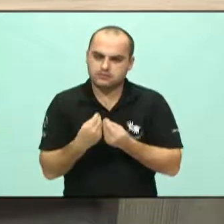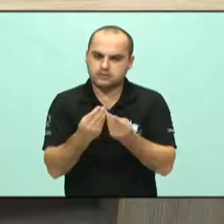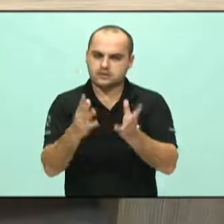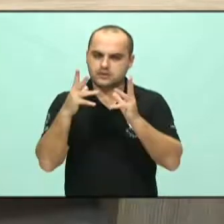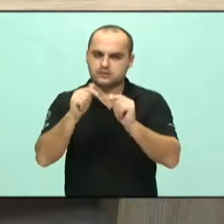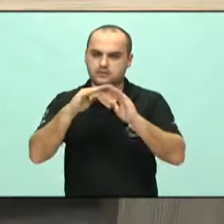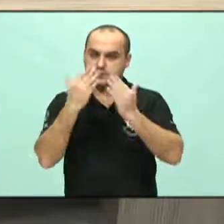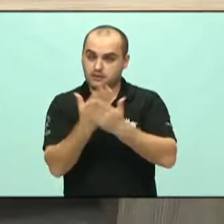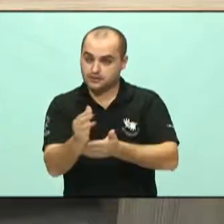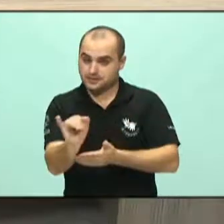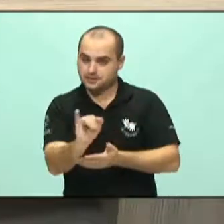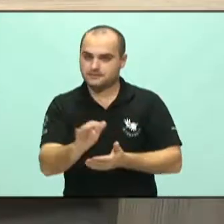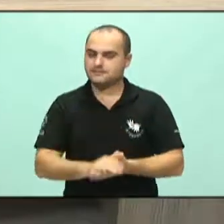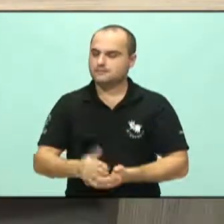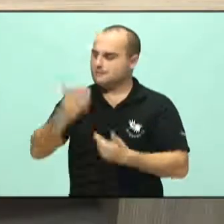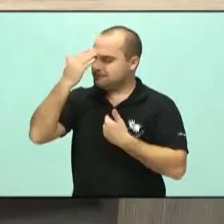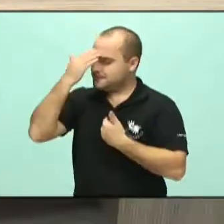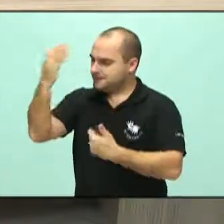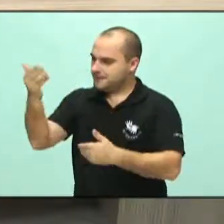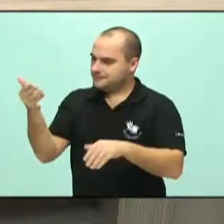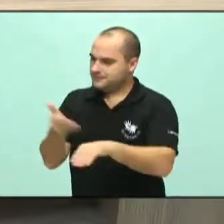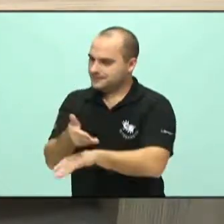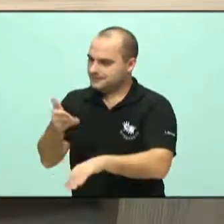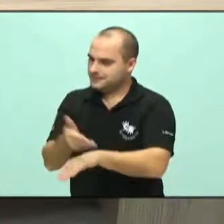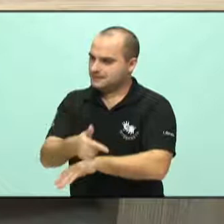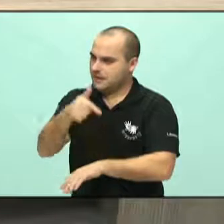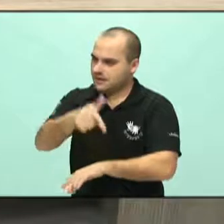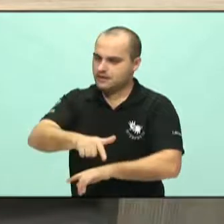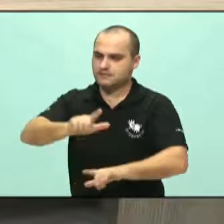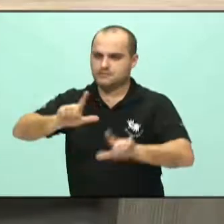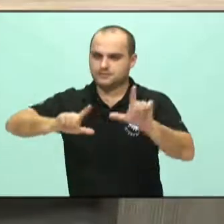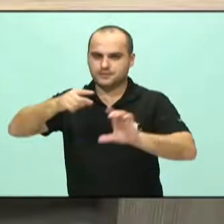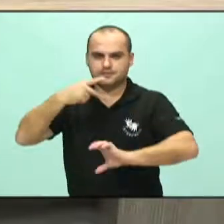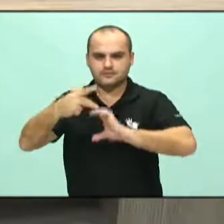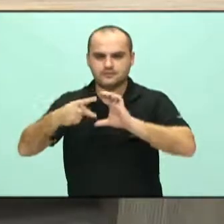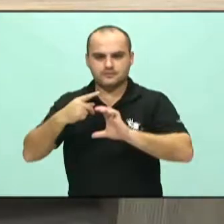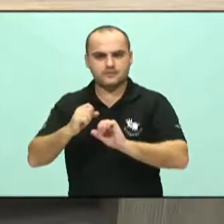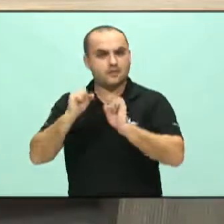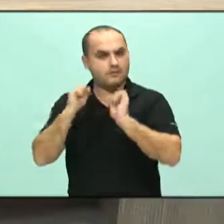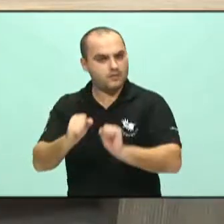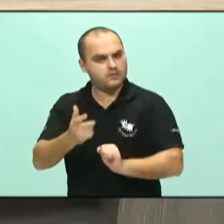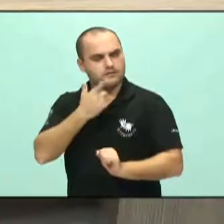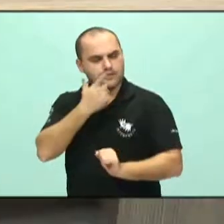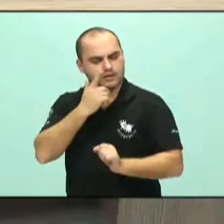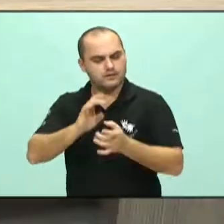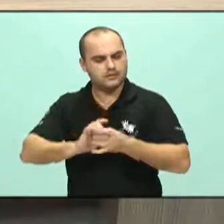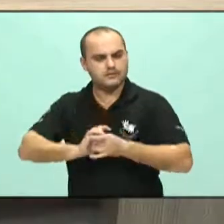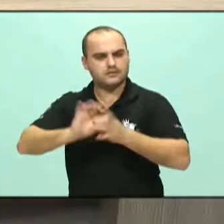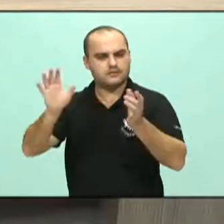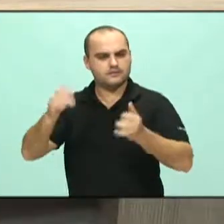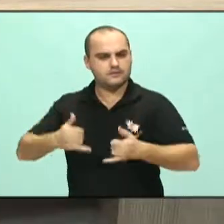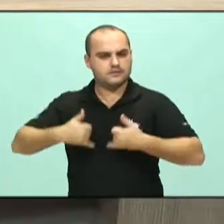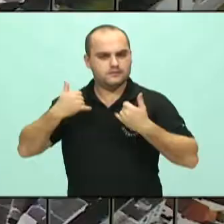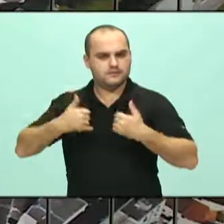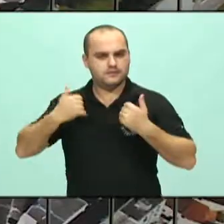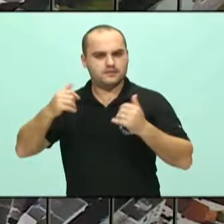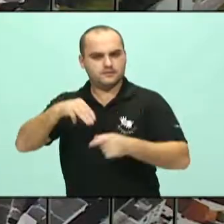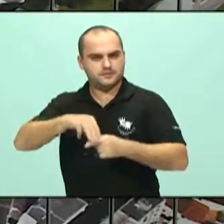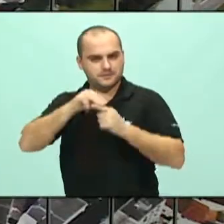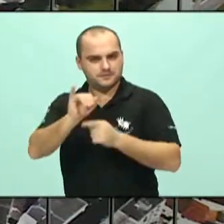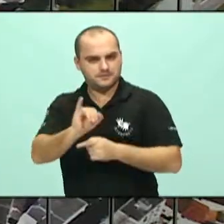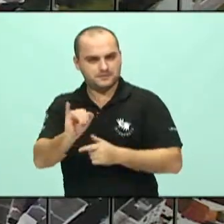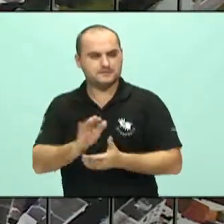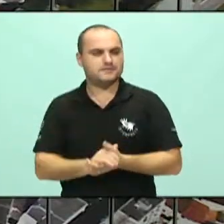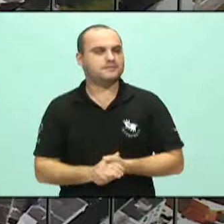Itajaí. Obrigado pela participação aqui no Câmara Aberta. Você pode ficar à vontade de deixar uma mensagem de aniversário para o município.